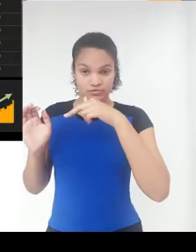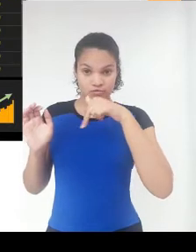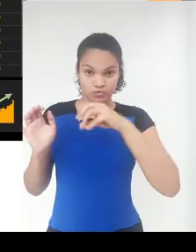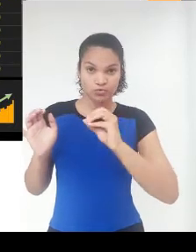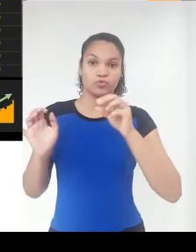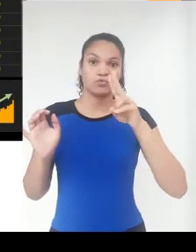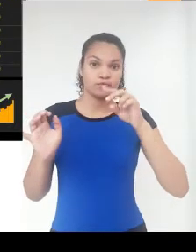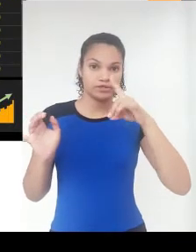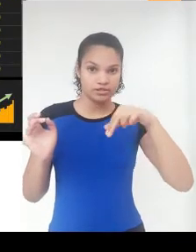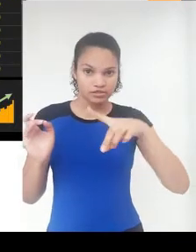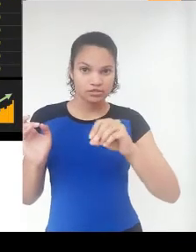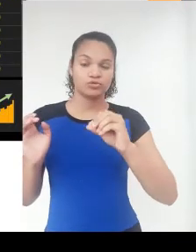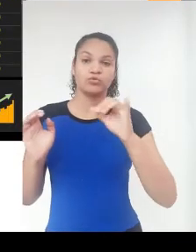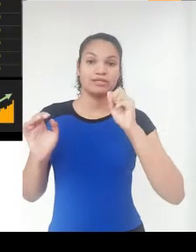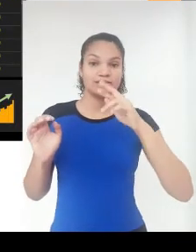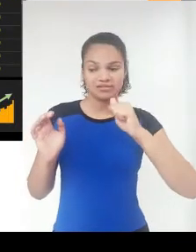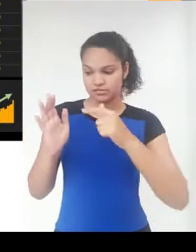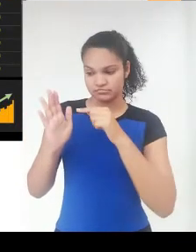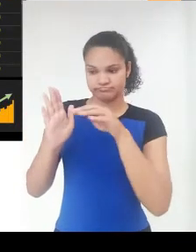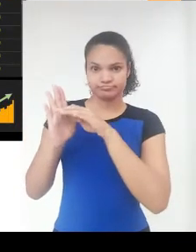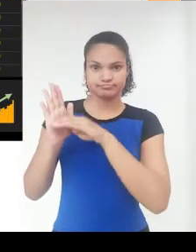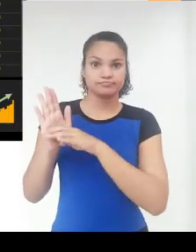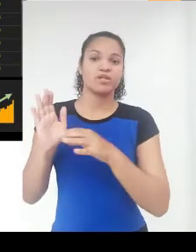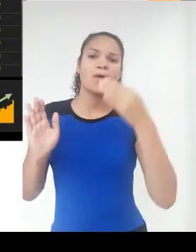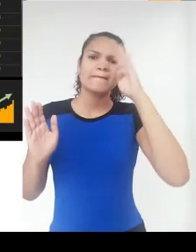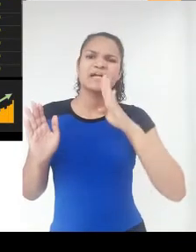Brasil está entre os 20 primeiros nesse